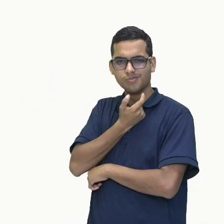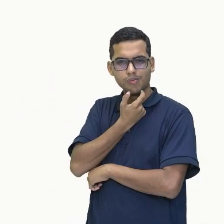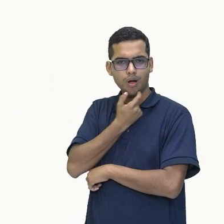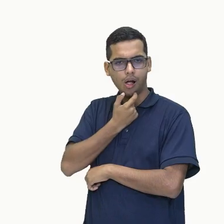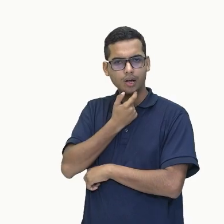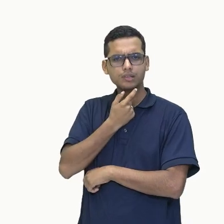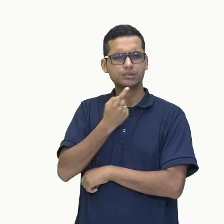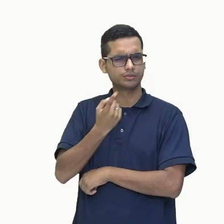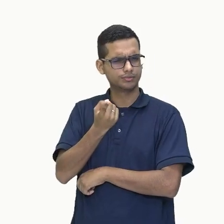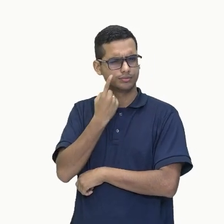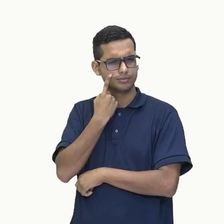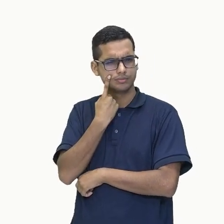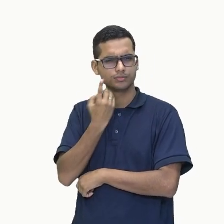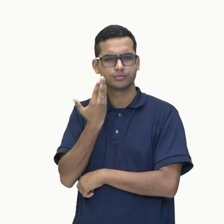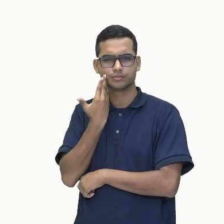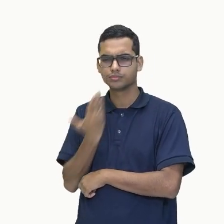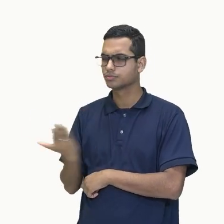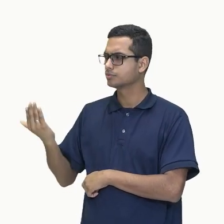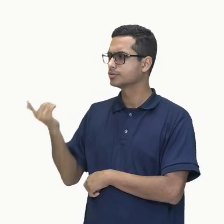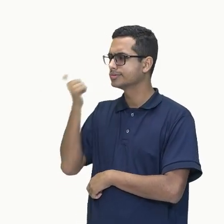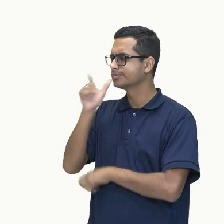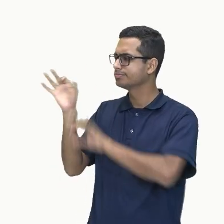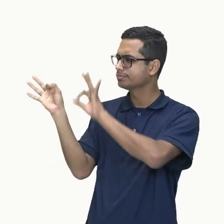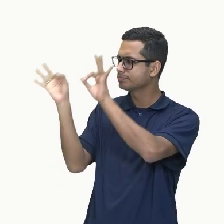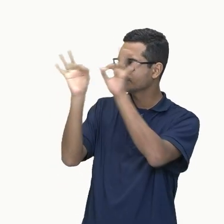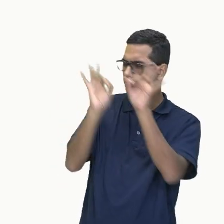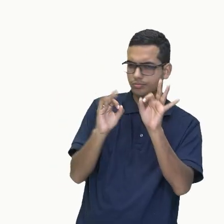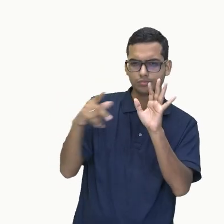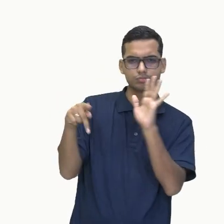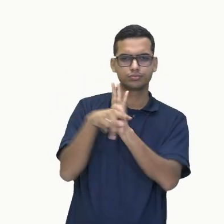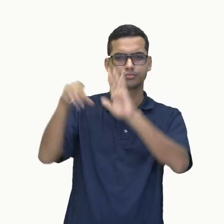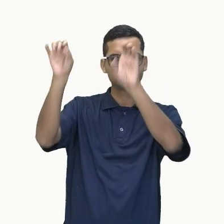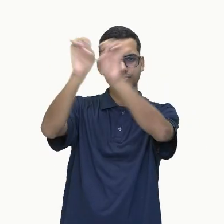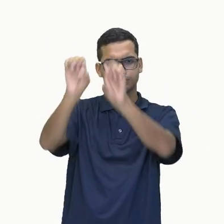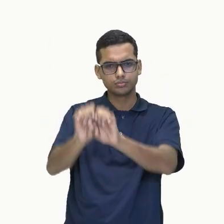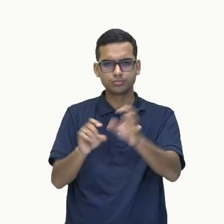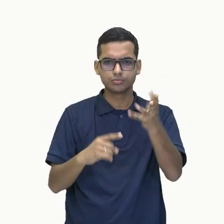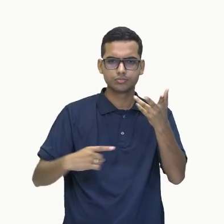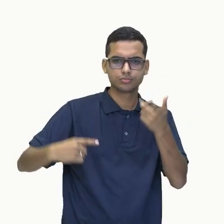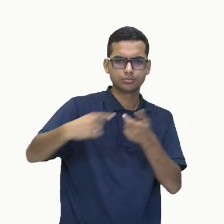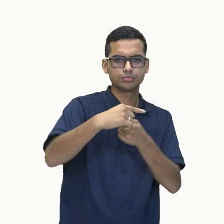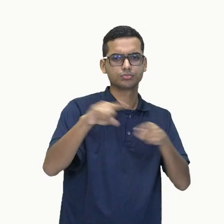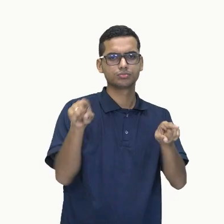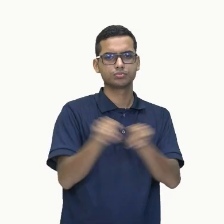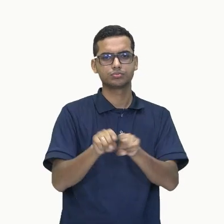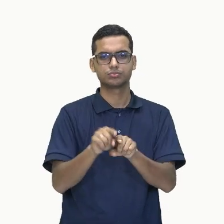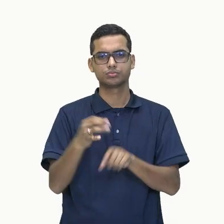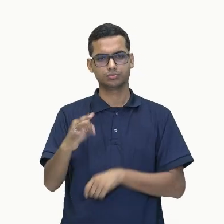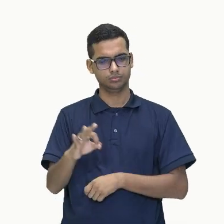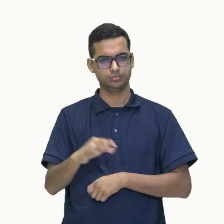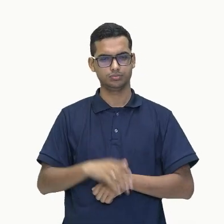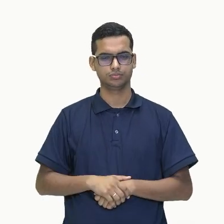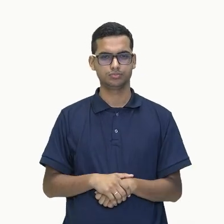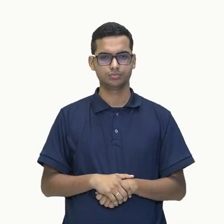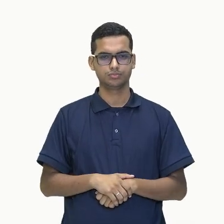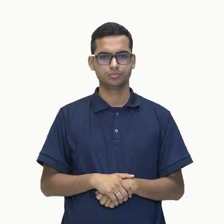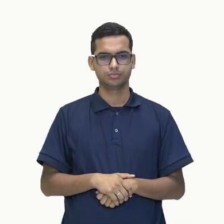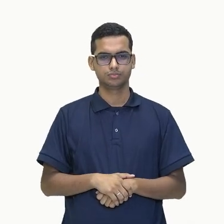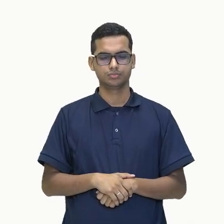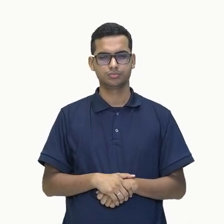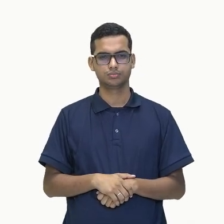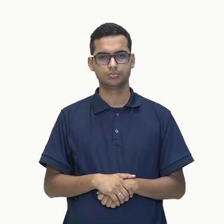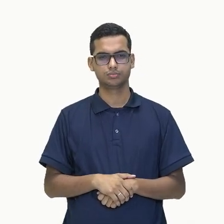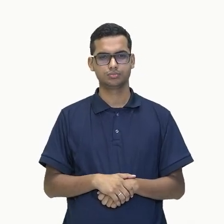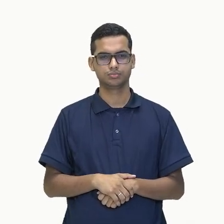né? Leucina, como a gente falou, glutamina, alanina, leucina, tá? A mesma coisa